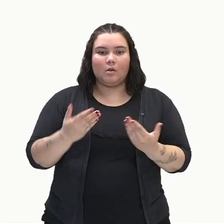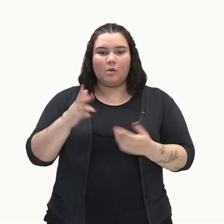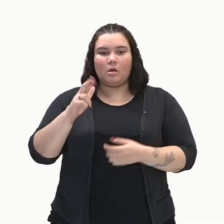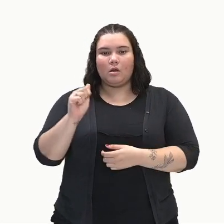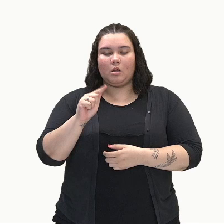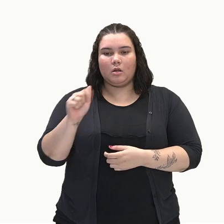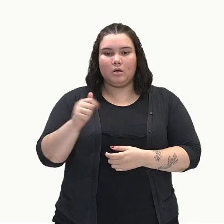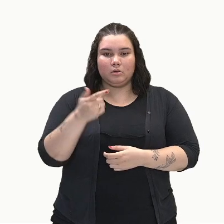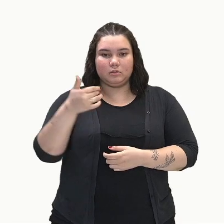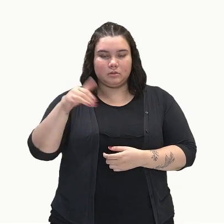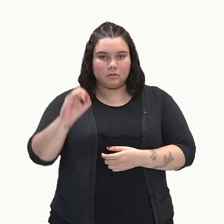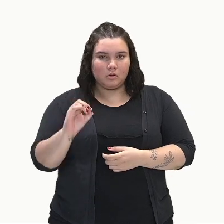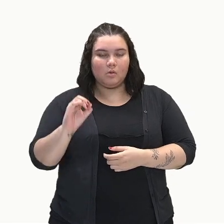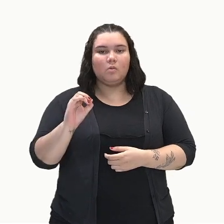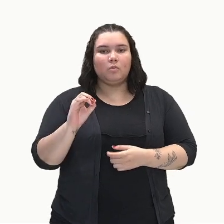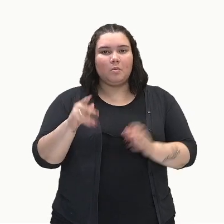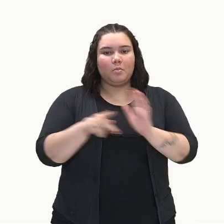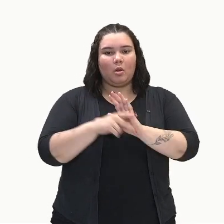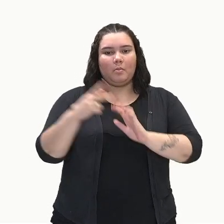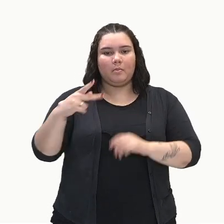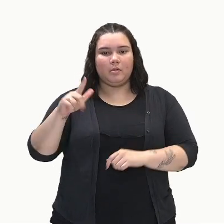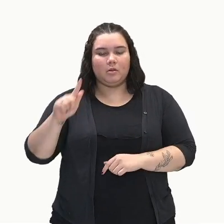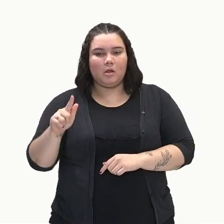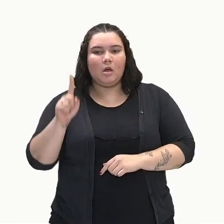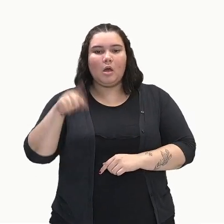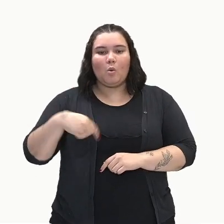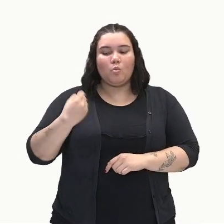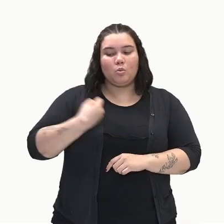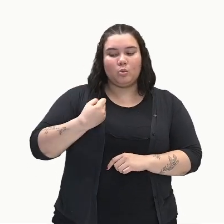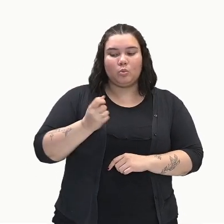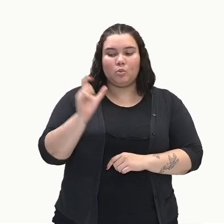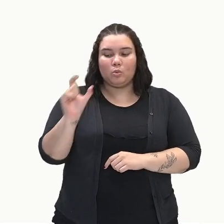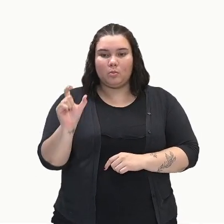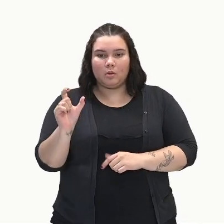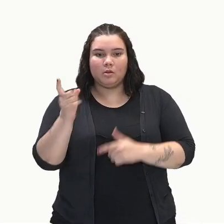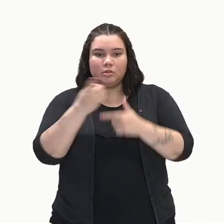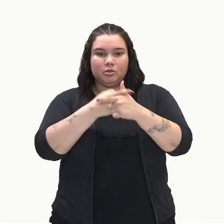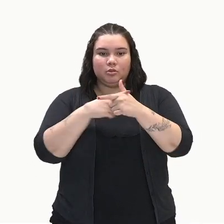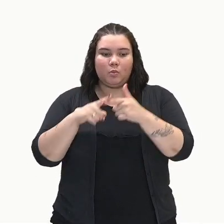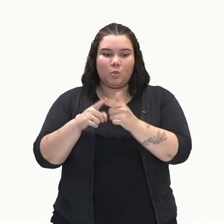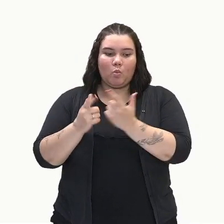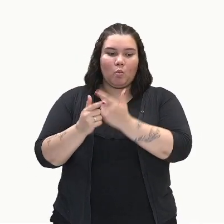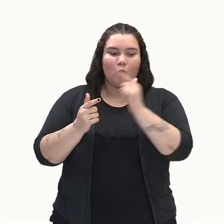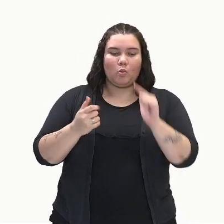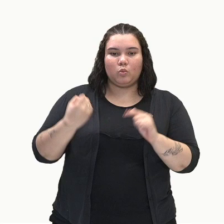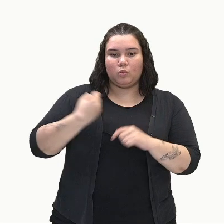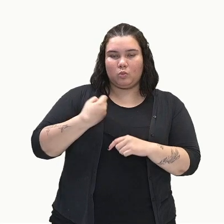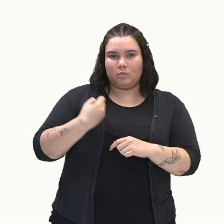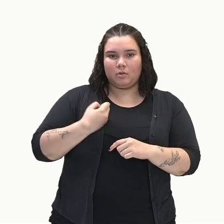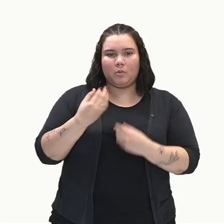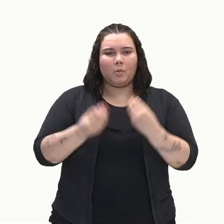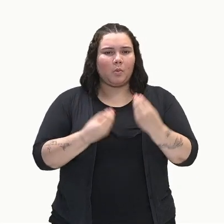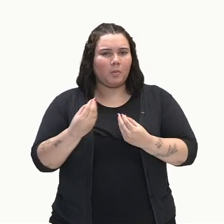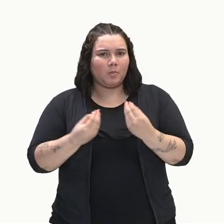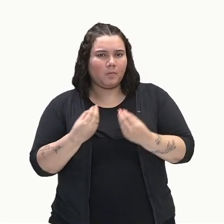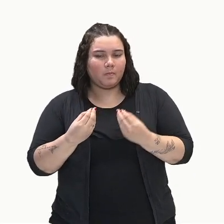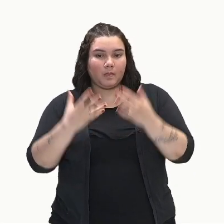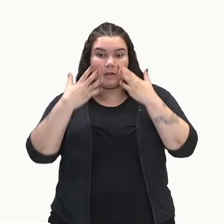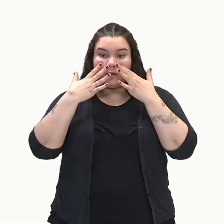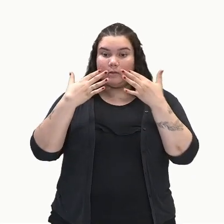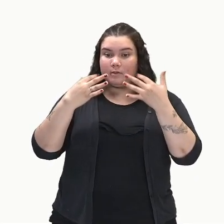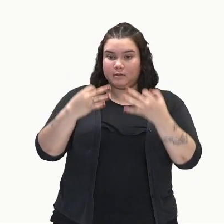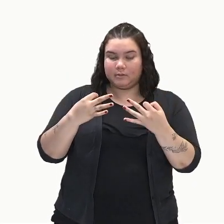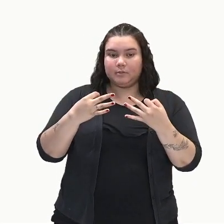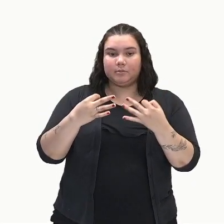PG é igual a qualquer termo dividido pelo anterior. Preste atenção agora. Vamos